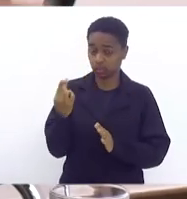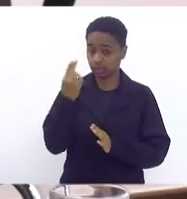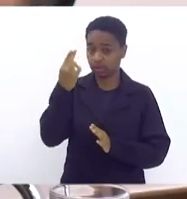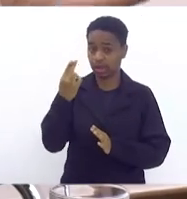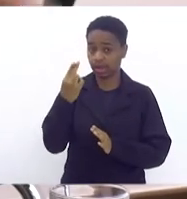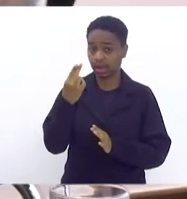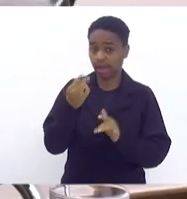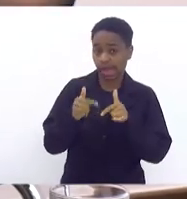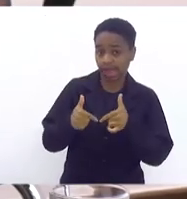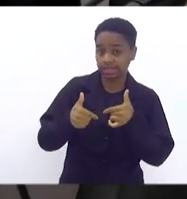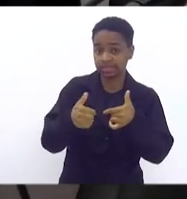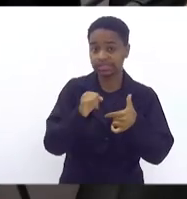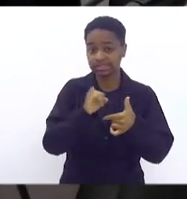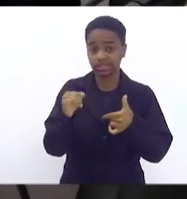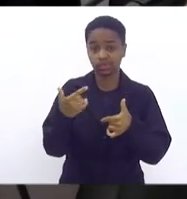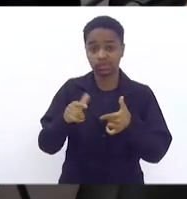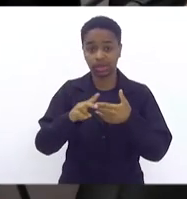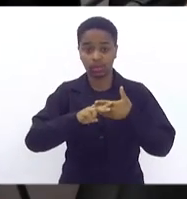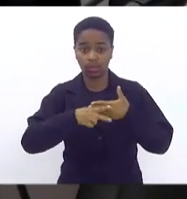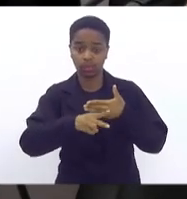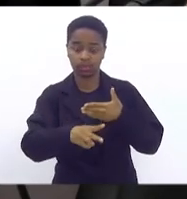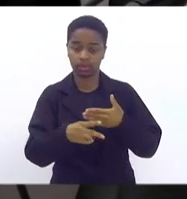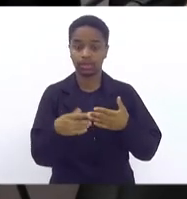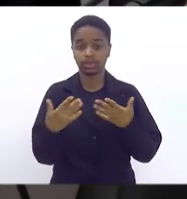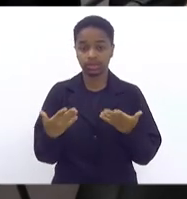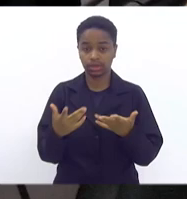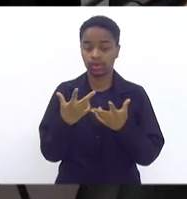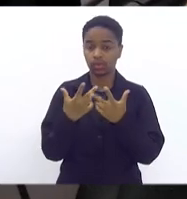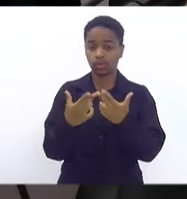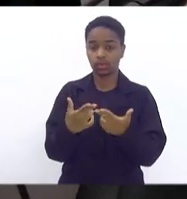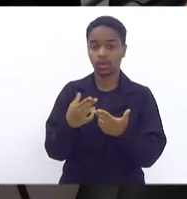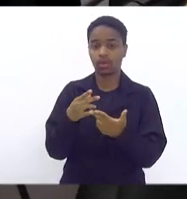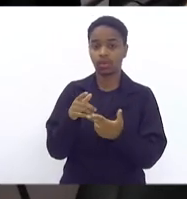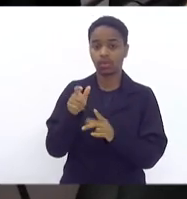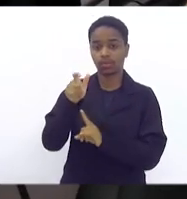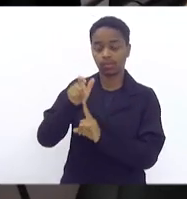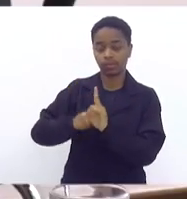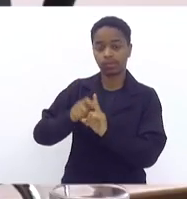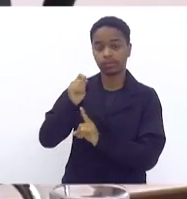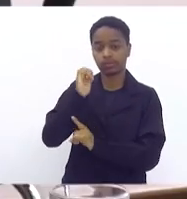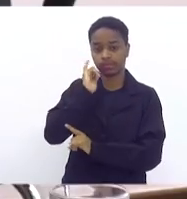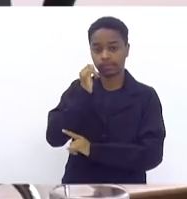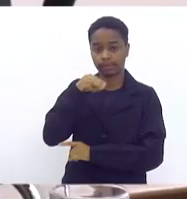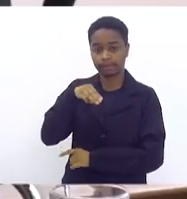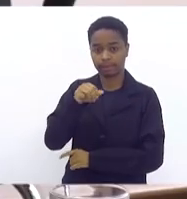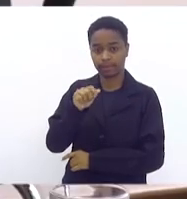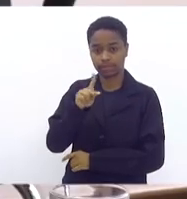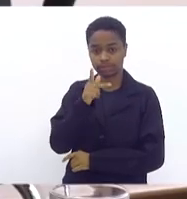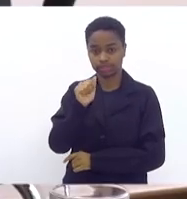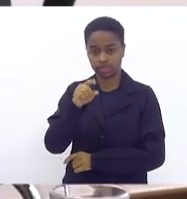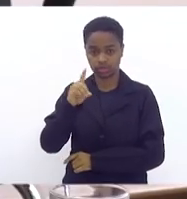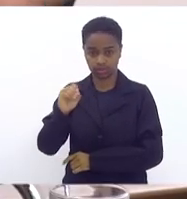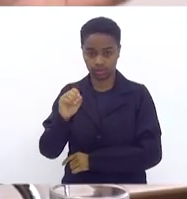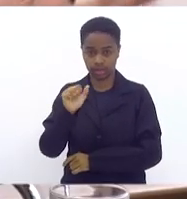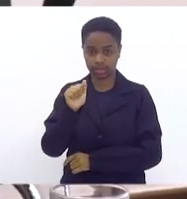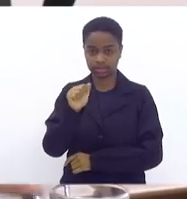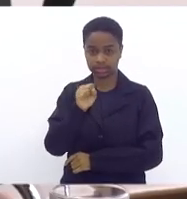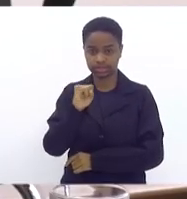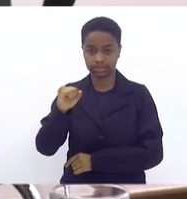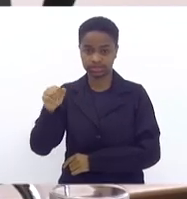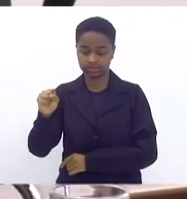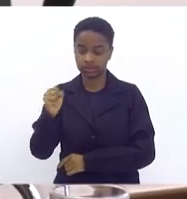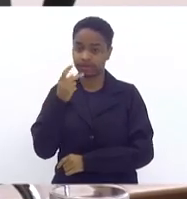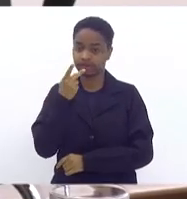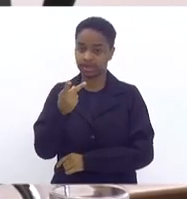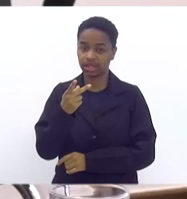ovos ah eventualmente Como diz Machado de Assis no final de um conto Fantástico pai contra a mãe ele diz Afinal Nem todas as